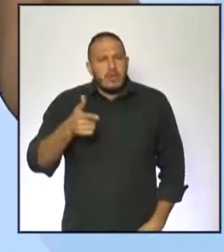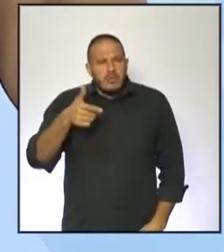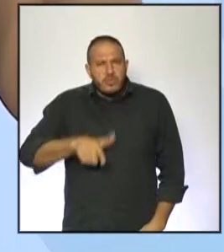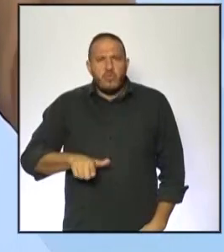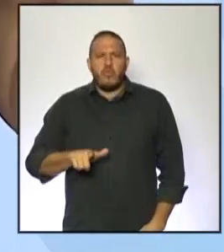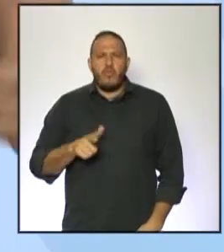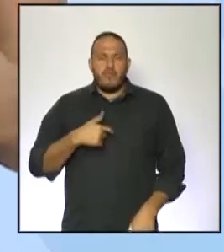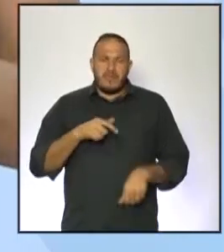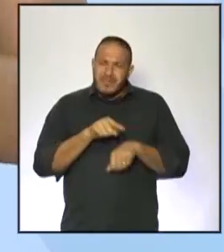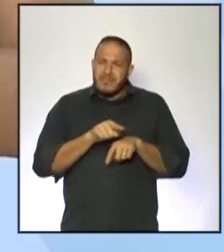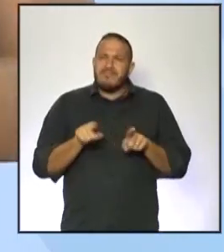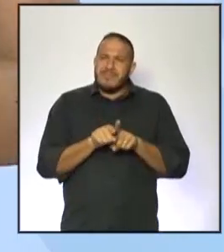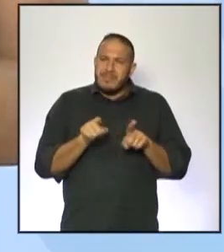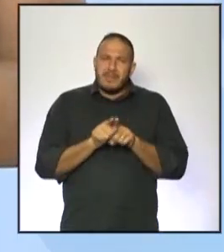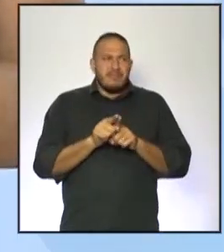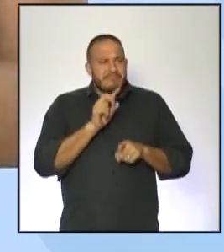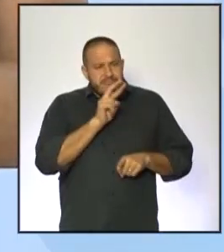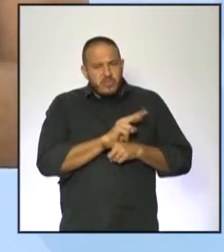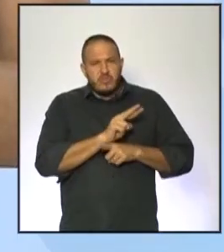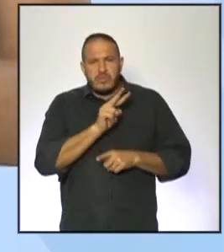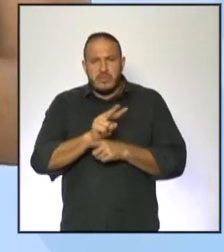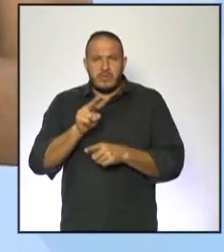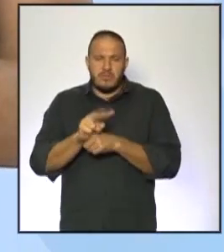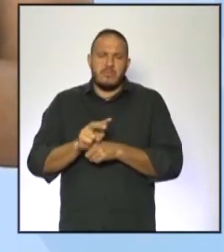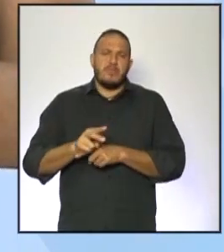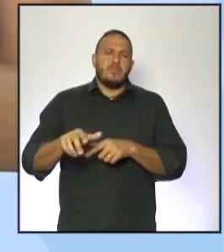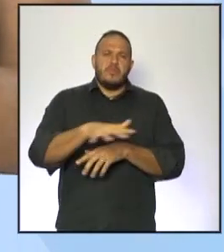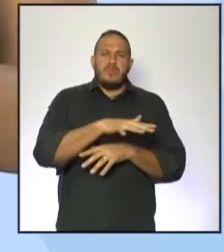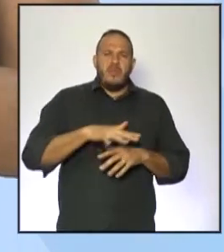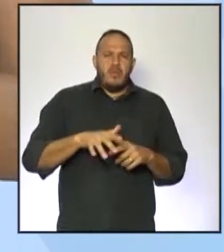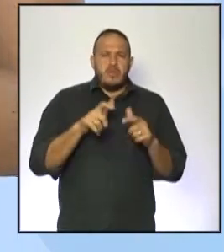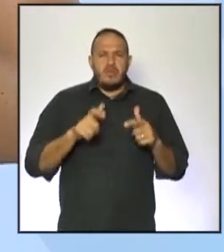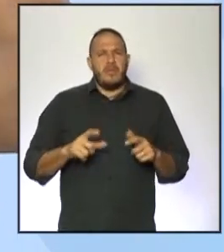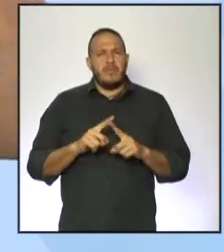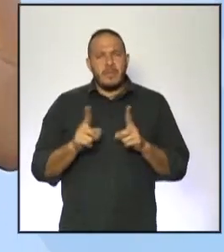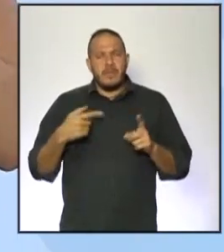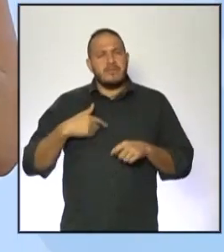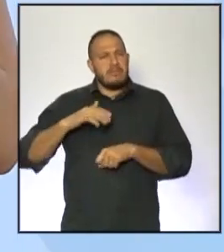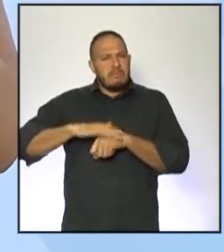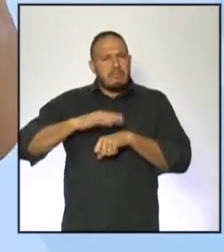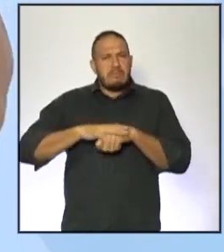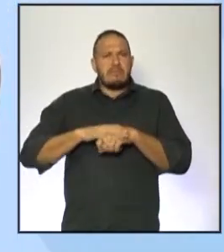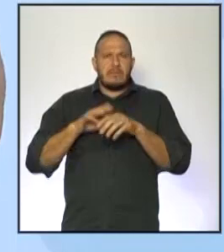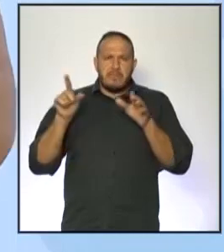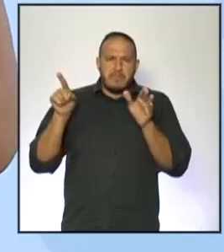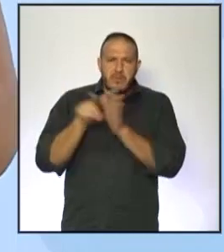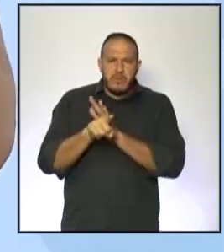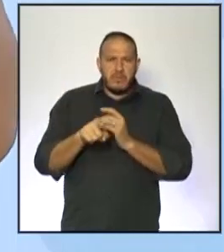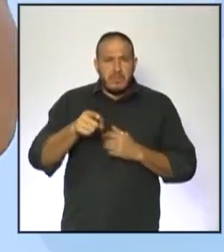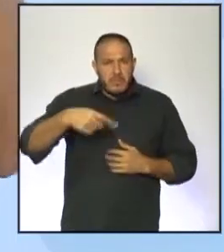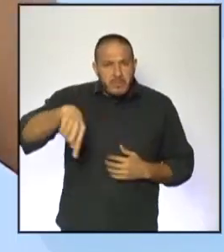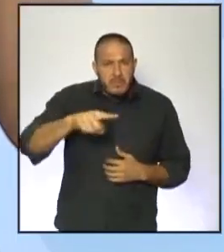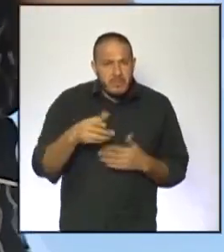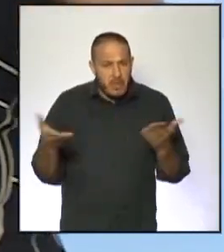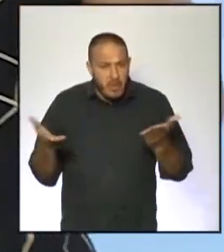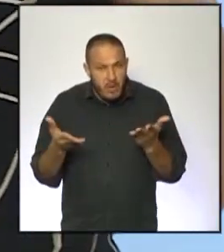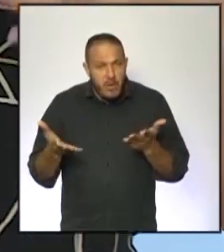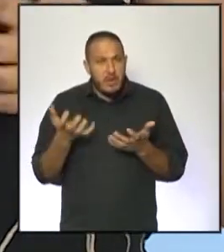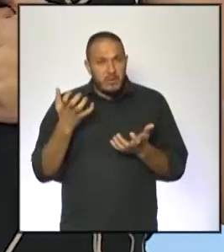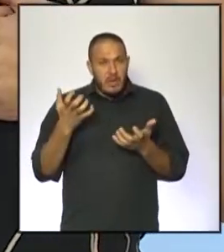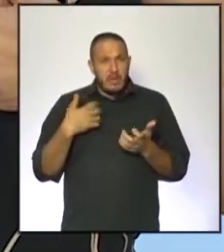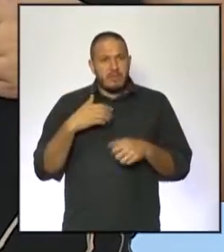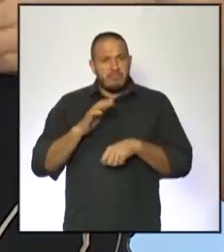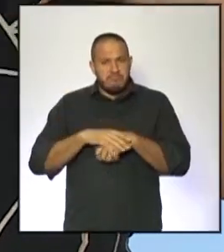mesmo tempo cuidando do nosso planeta. Mas eu quero fazer uma pergunta, e eu quero, ao longo aqui da